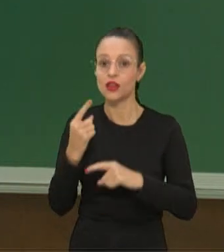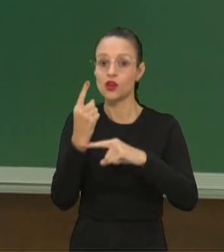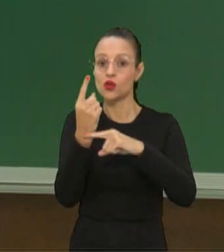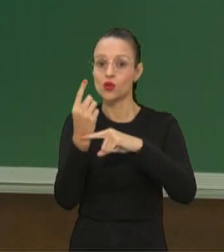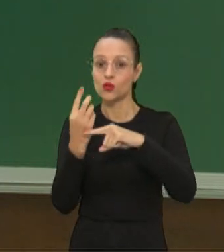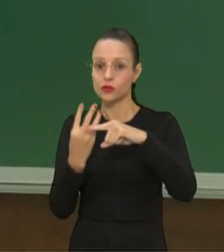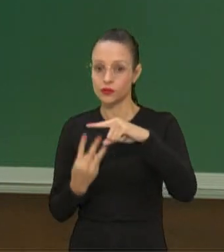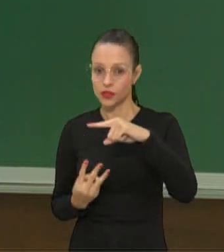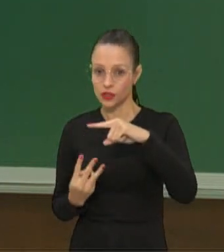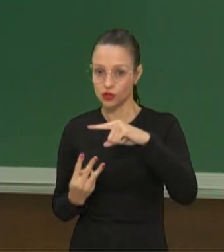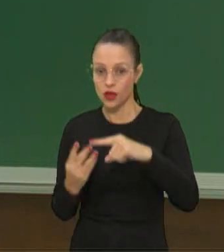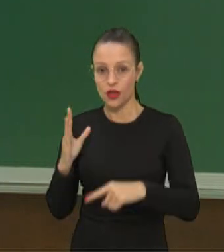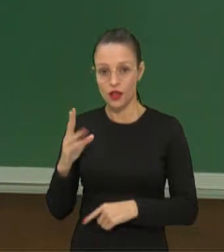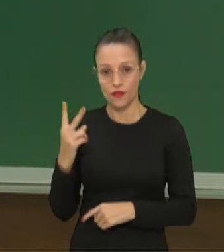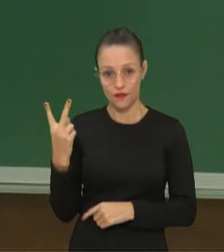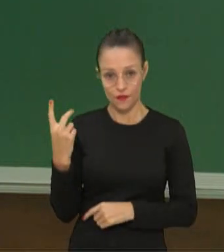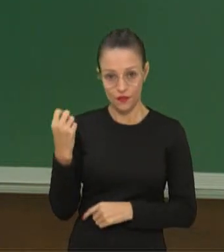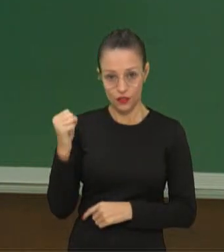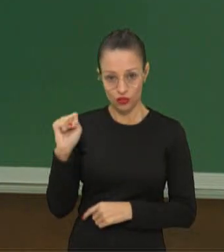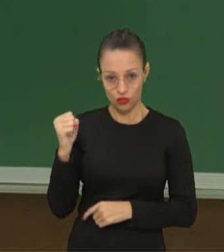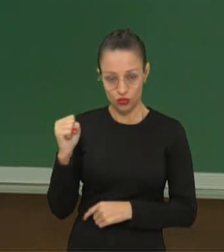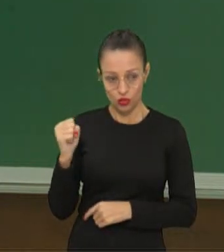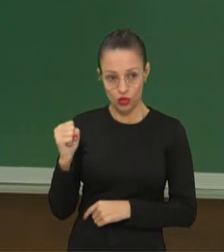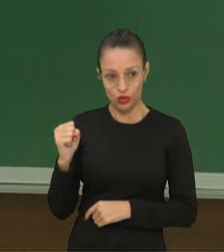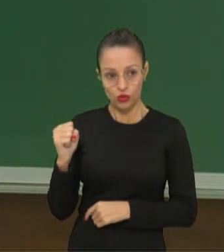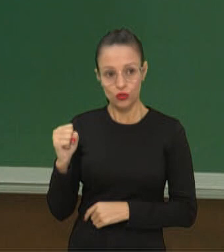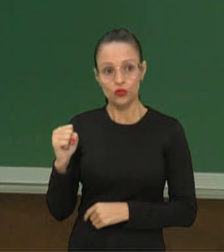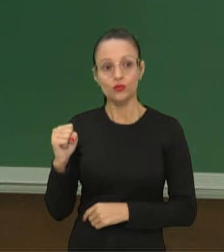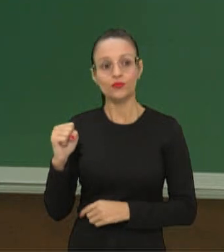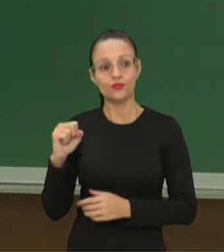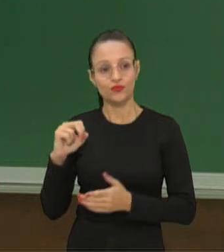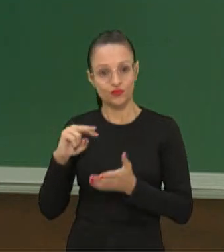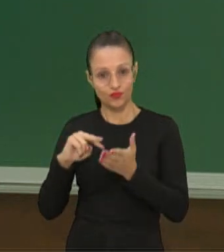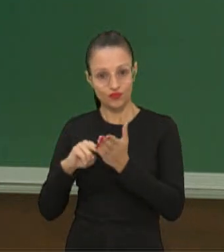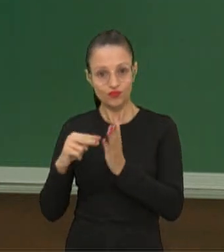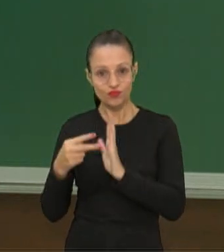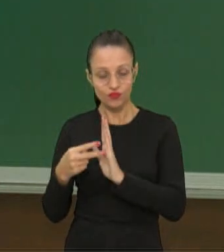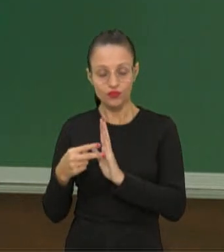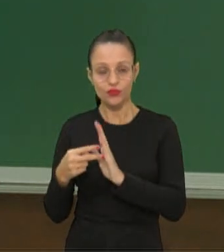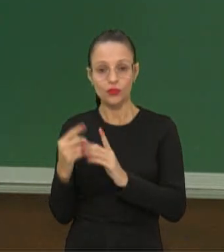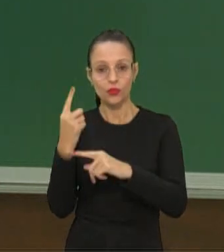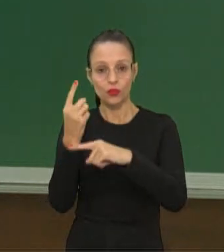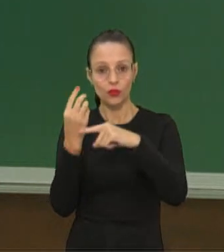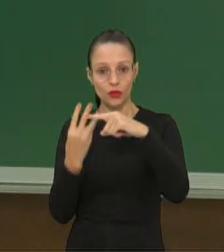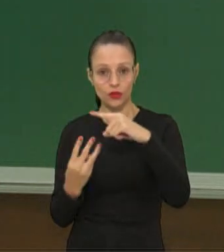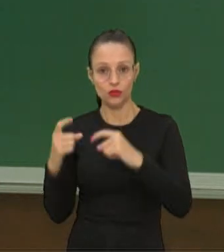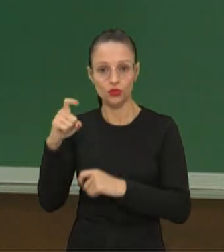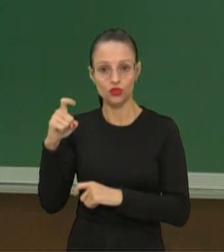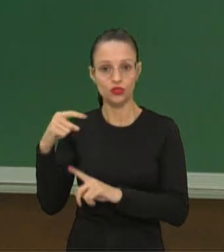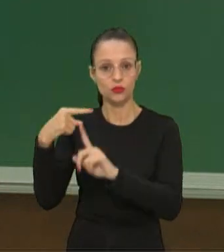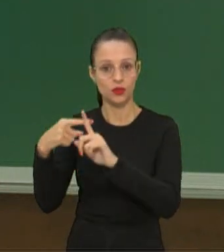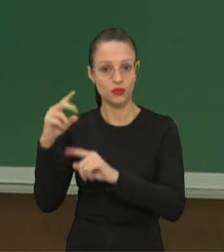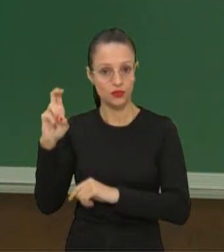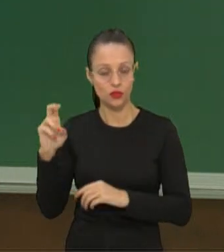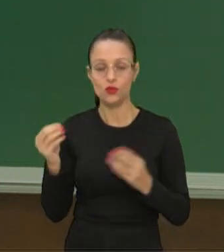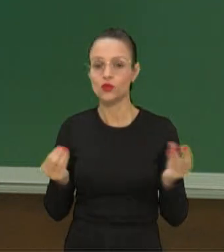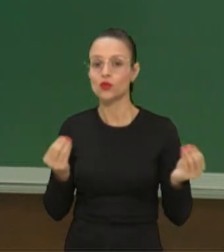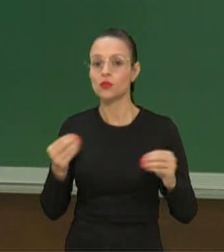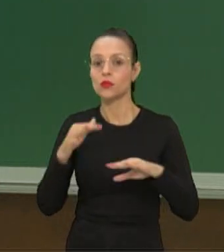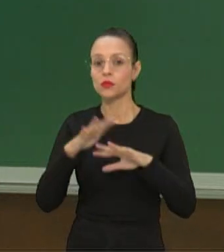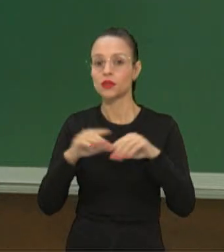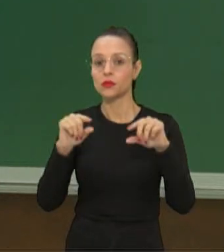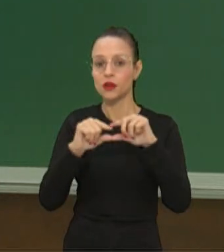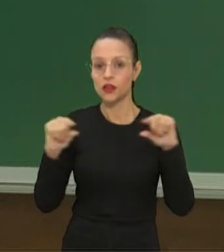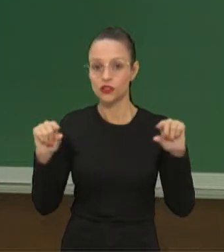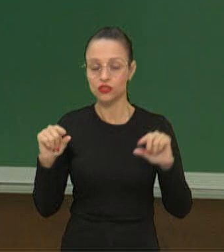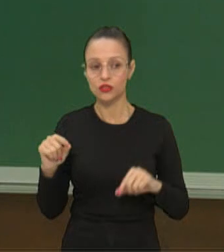o 28, que vai ser a idade da Aninha, equivale a 1/3 de X mais 5, que é a idade do avô. Então como é que vai ficar a minha sentença matemática? Ela fica